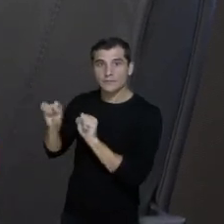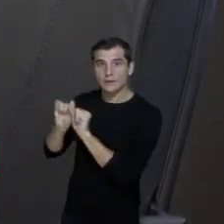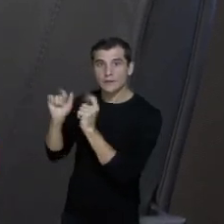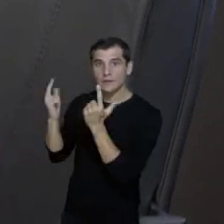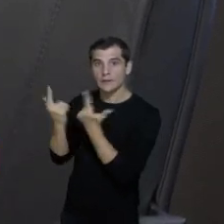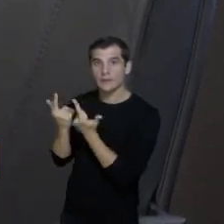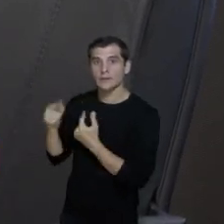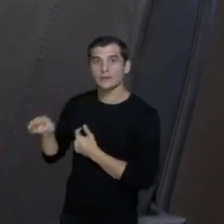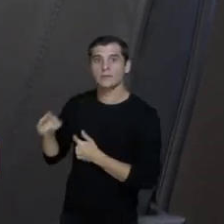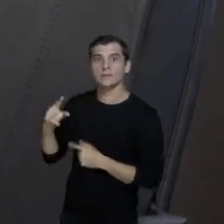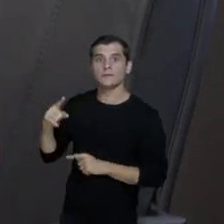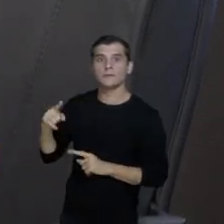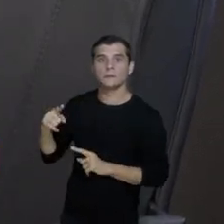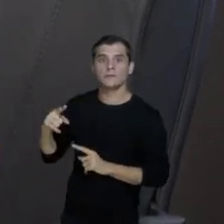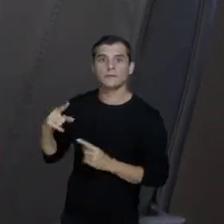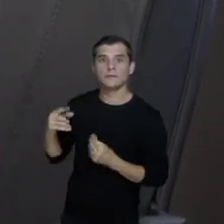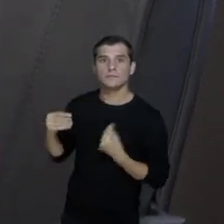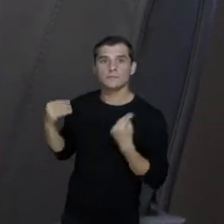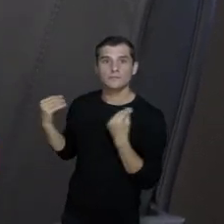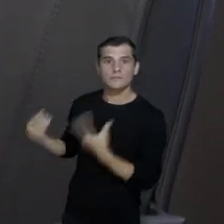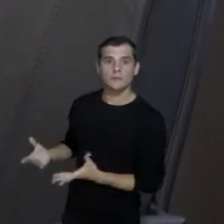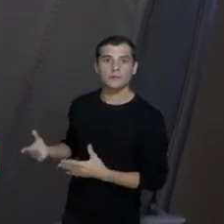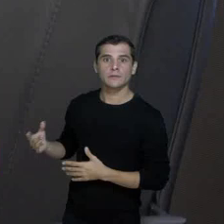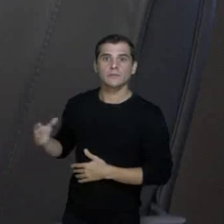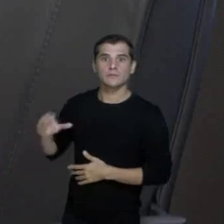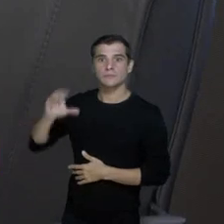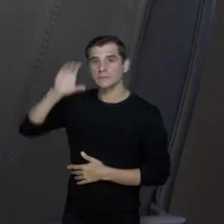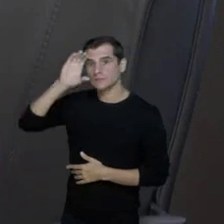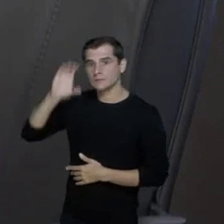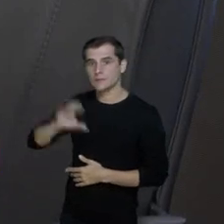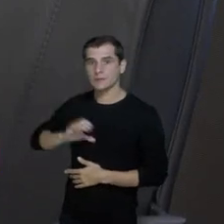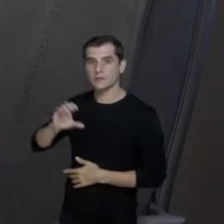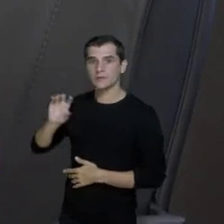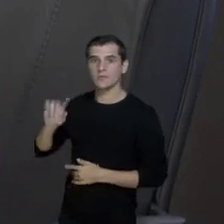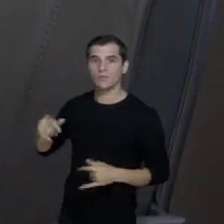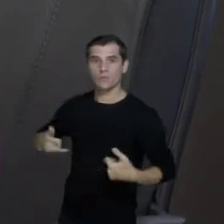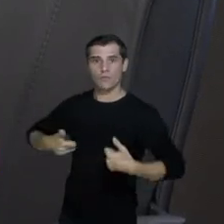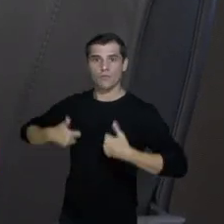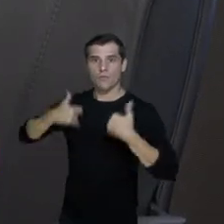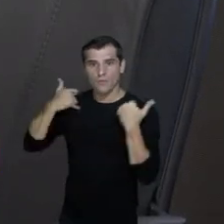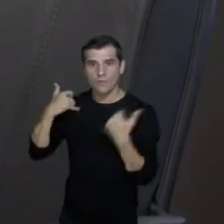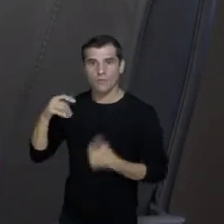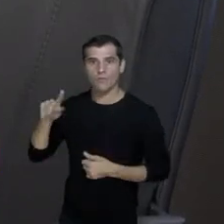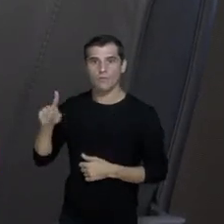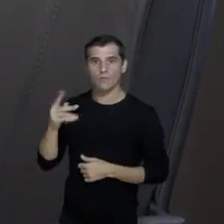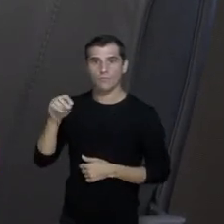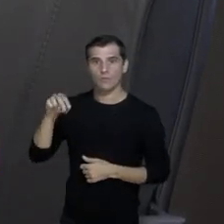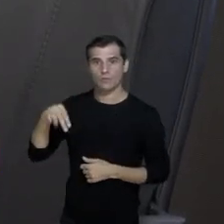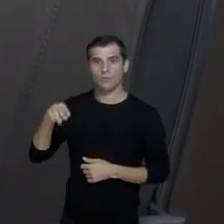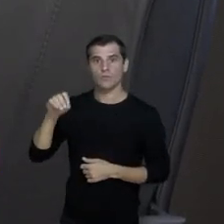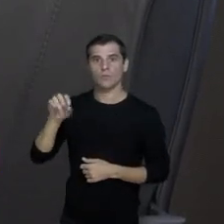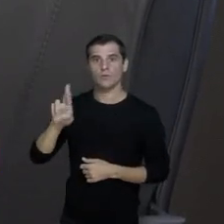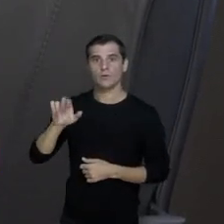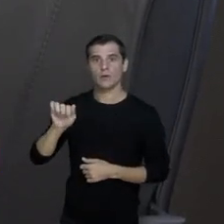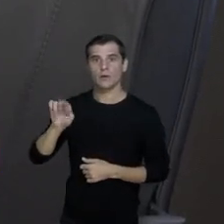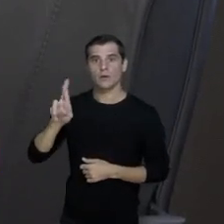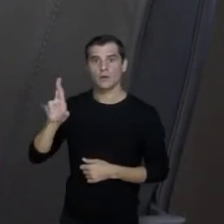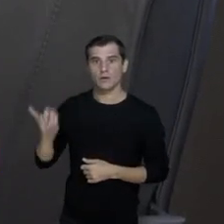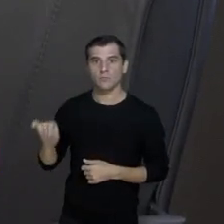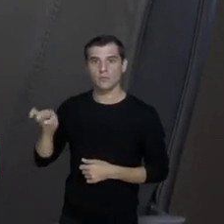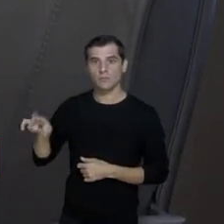honorário algo que cara faz muito sentido para mim eu não é só uma medalha é algo que eu realmente tenho dou muito